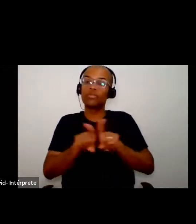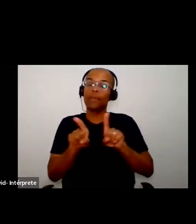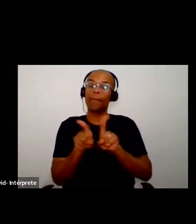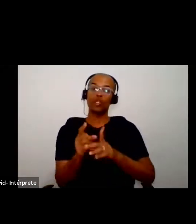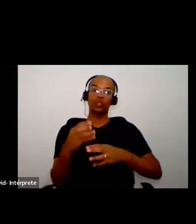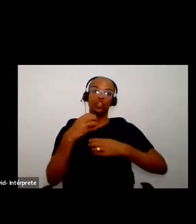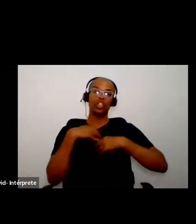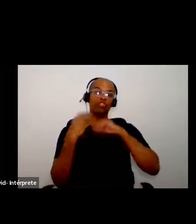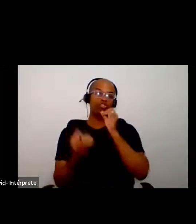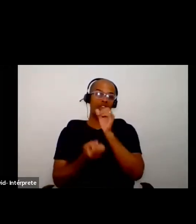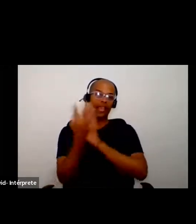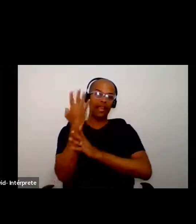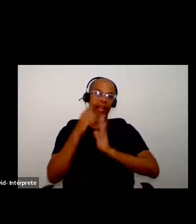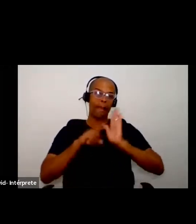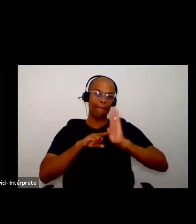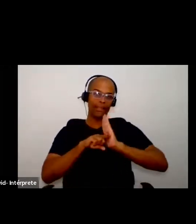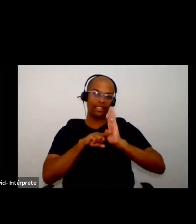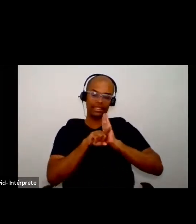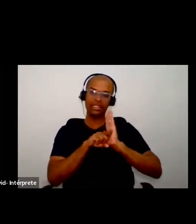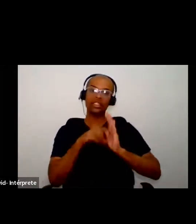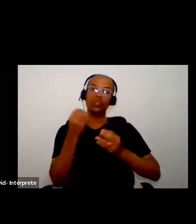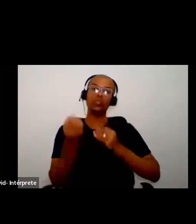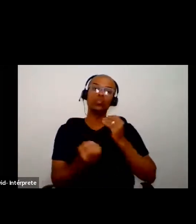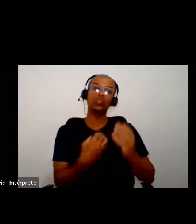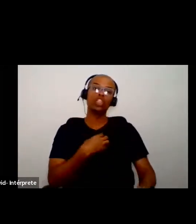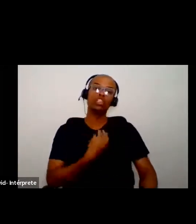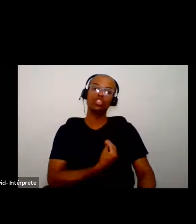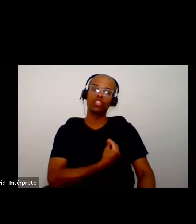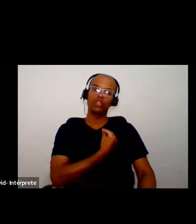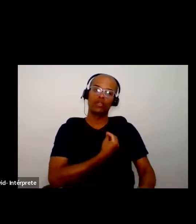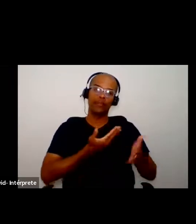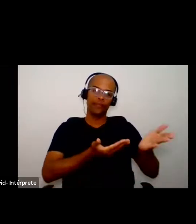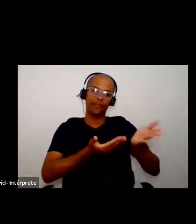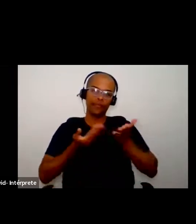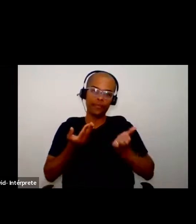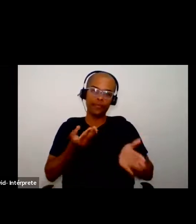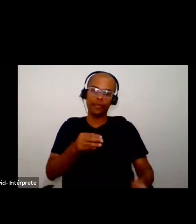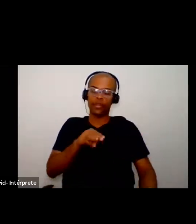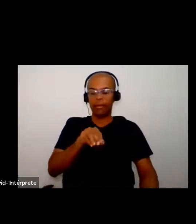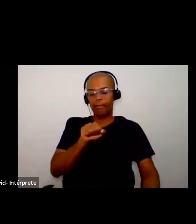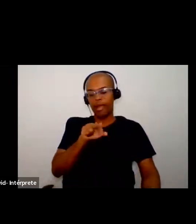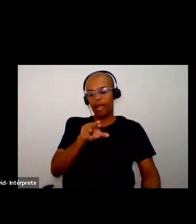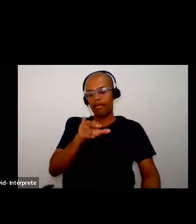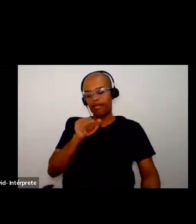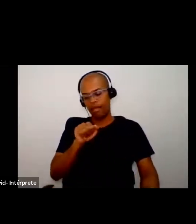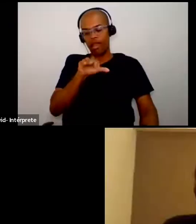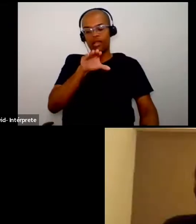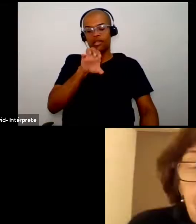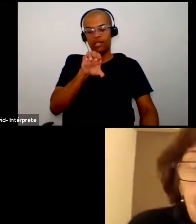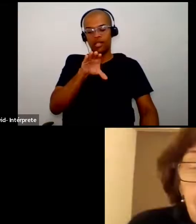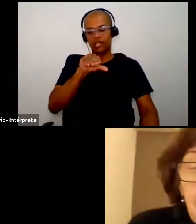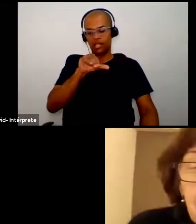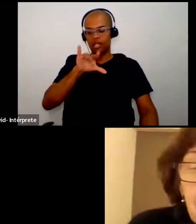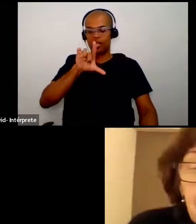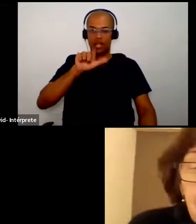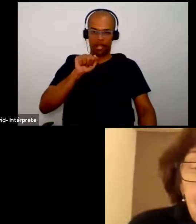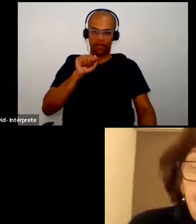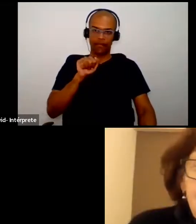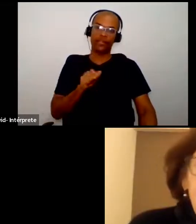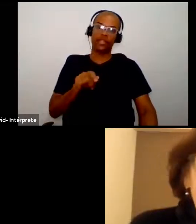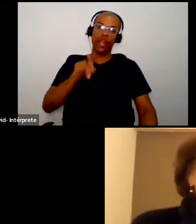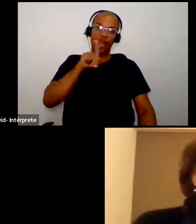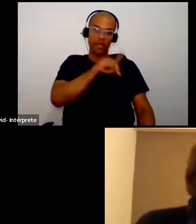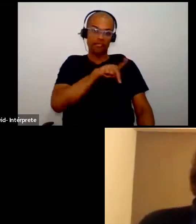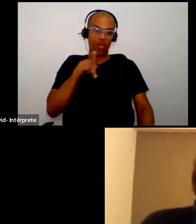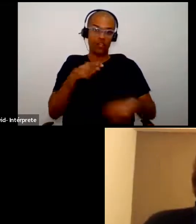desenvolver a pesquisa, um modo de viver. Então, eu chamo Maria Cecília Camargo Magalhães, que é professora da PUC